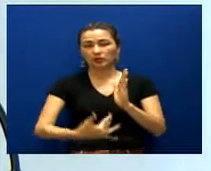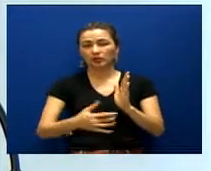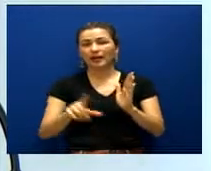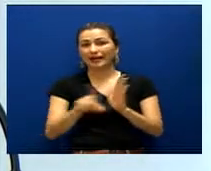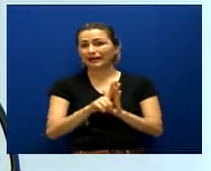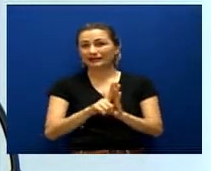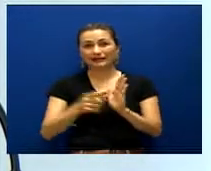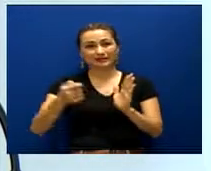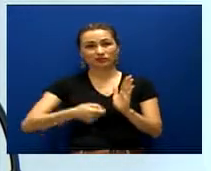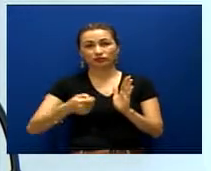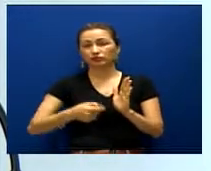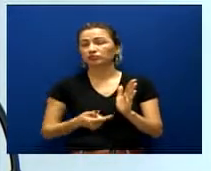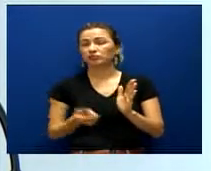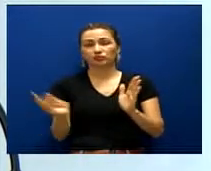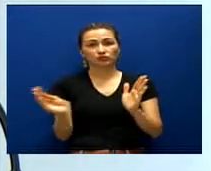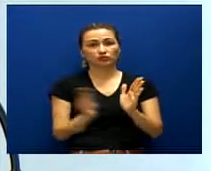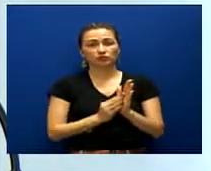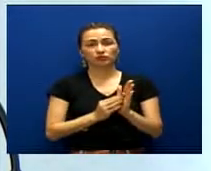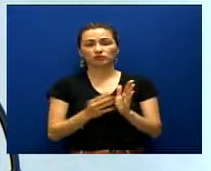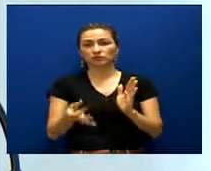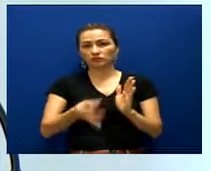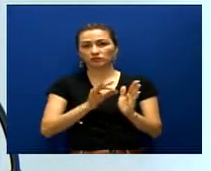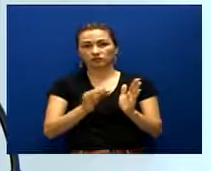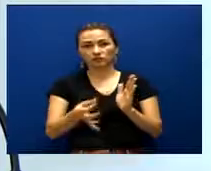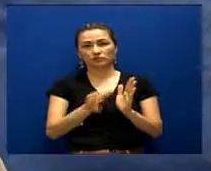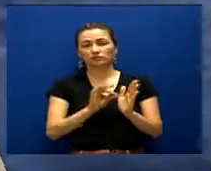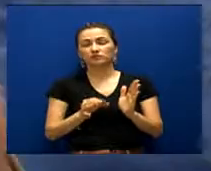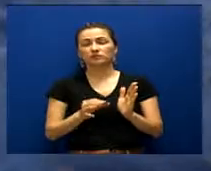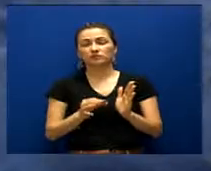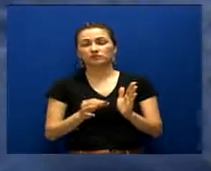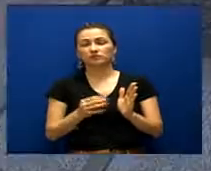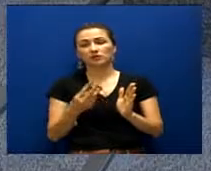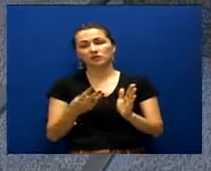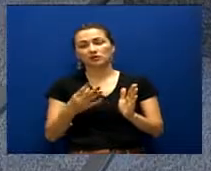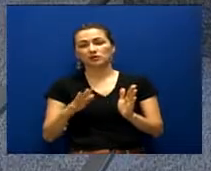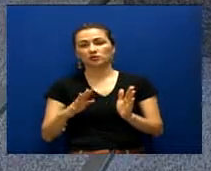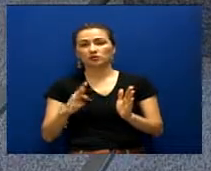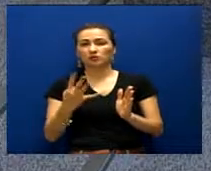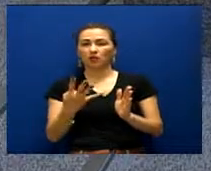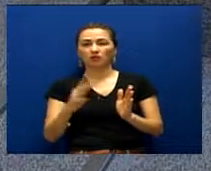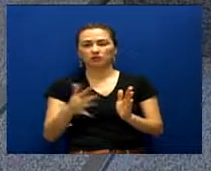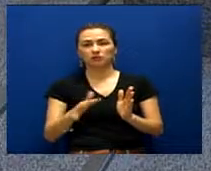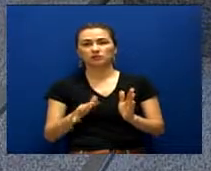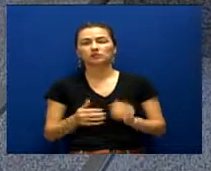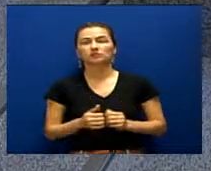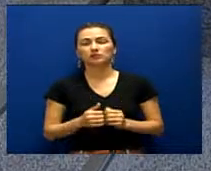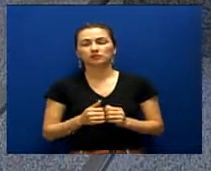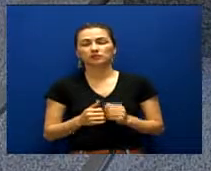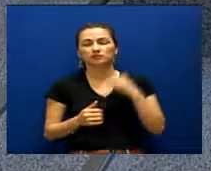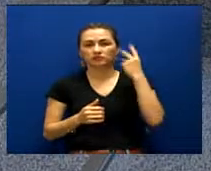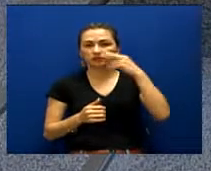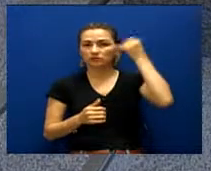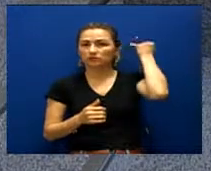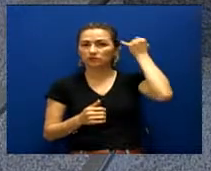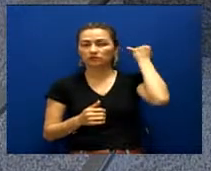vai dar umas 3 ou 4 folhas do Cruzeiro do Sul. Perfeito, obrigado, padre. Tá certo. Vereador Irineu, 13 minutos.